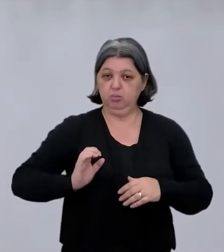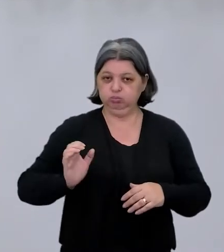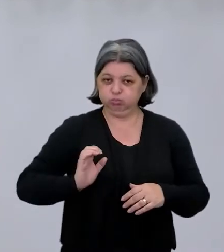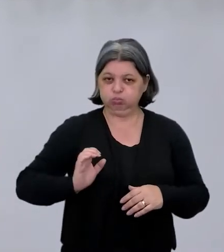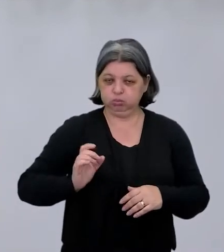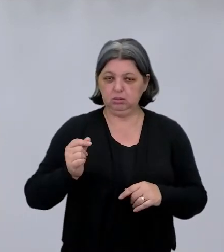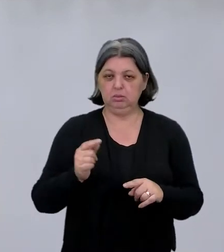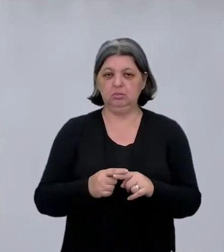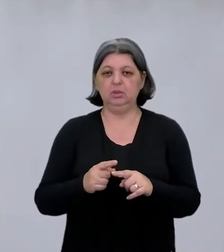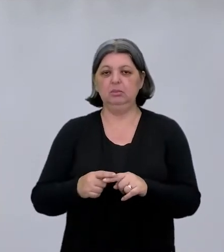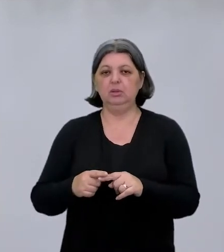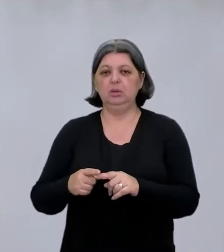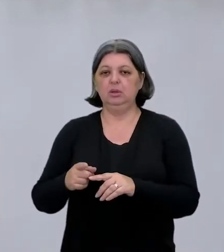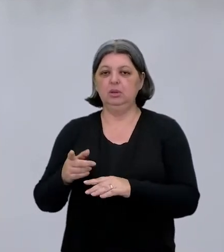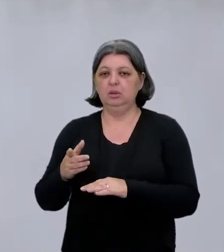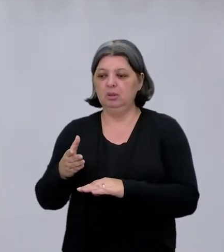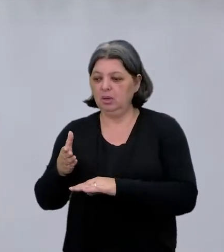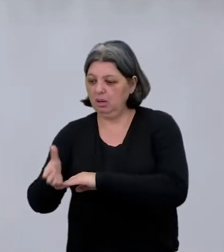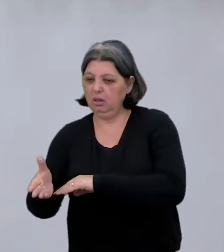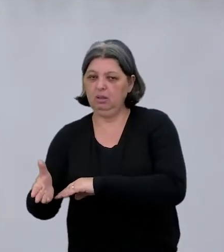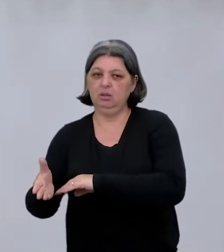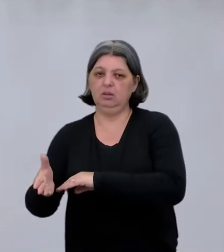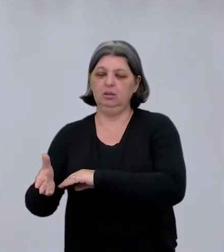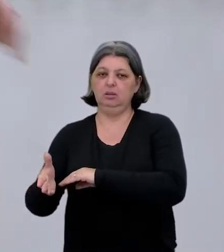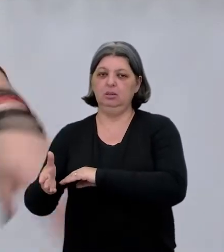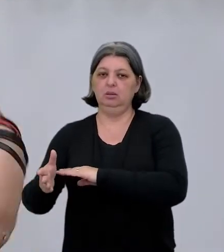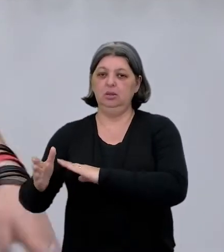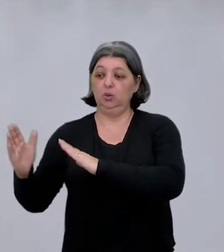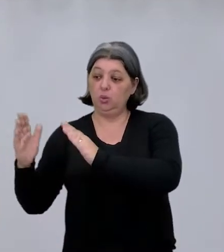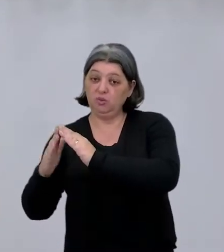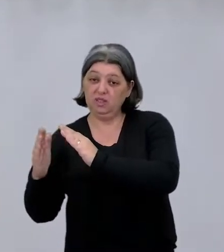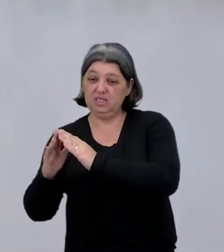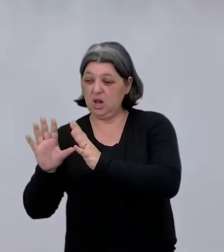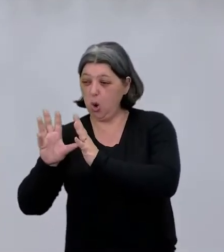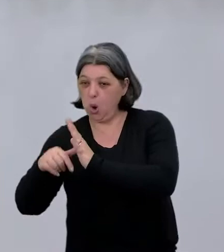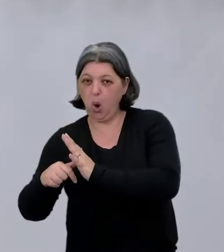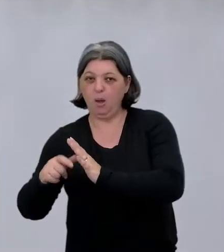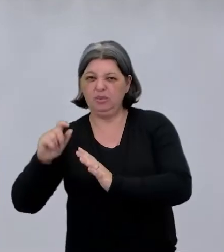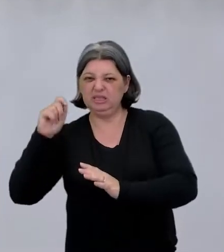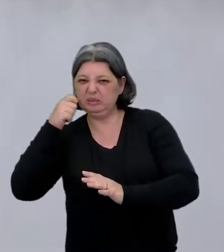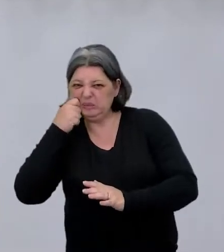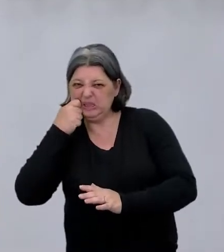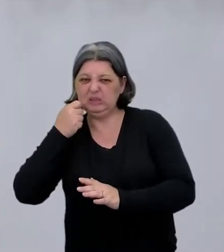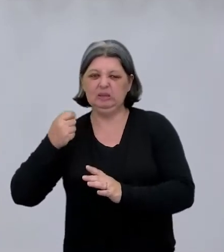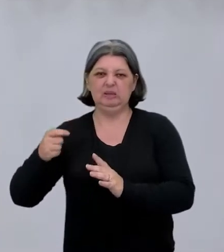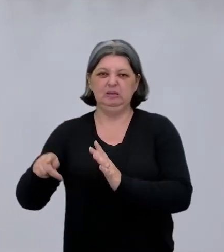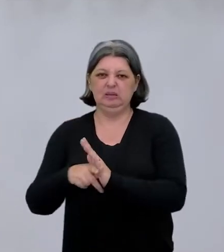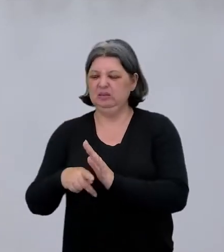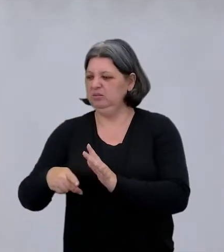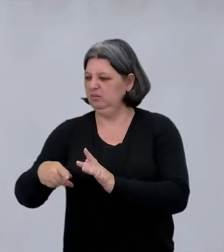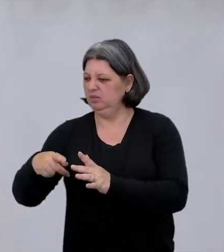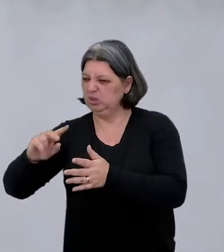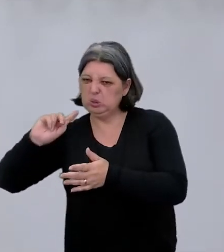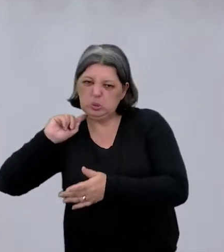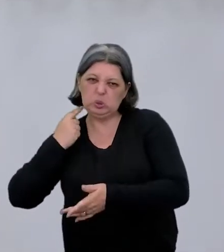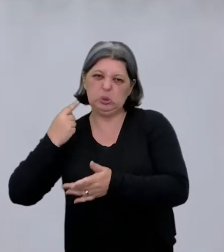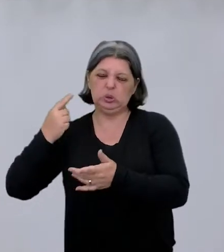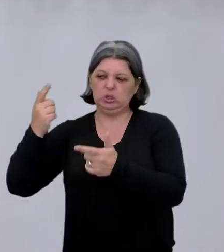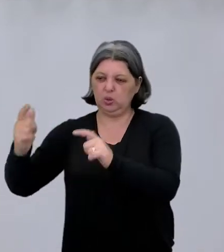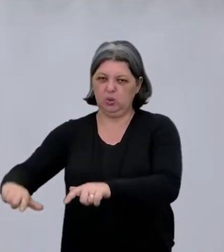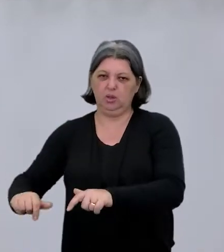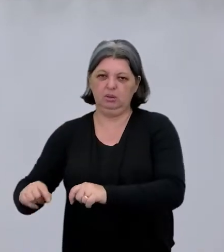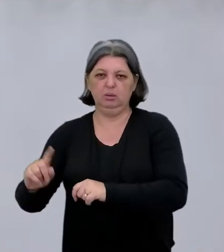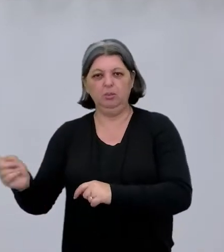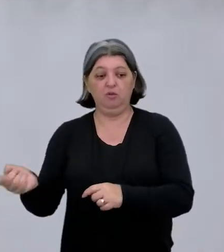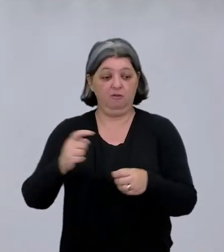lá, invade o quintal do vizinho pra roubar 2 limões. E aí ela rouba uns limão, risca o bagulho do vizinho, vandaliza lá o vizinho, e aí ela vai pra